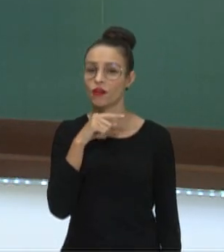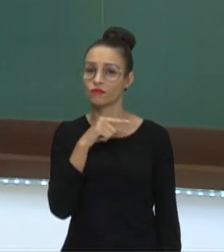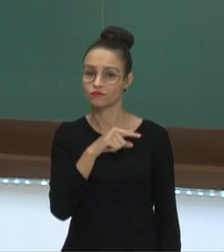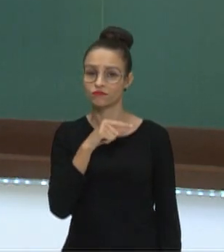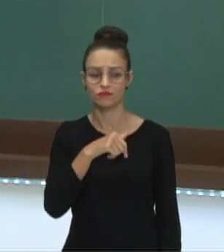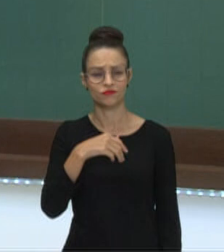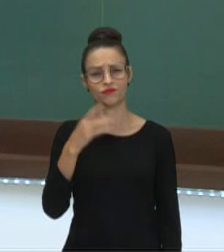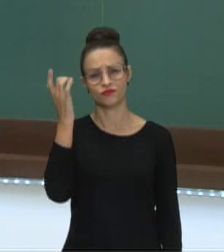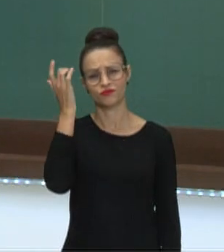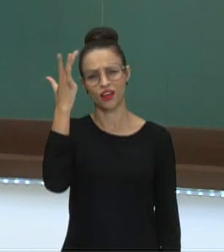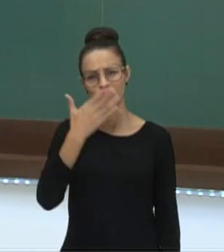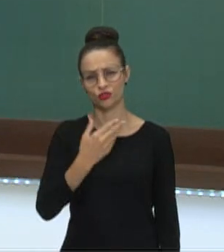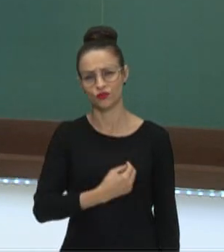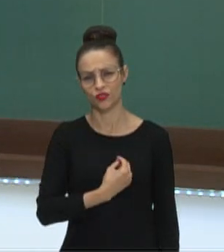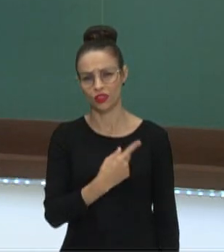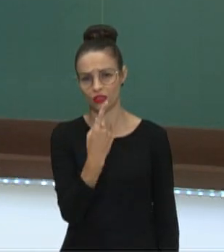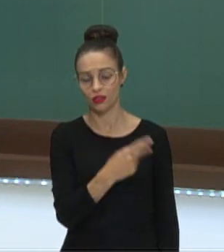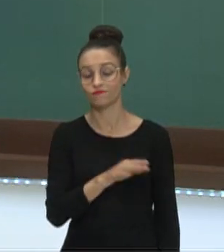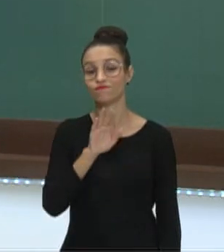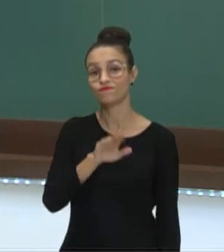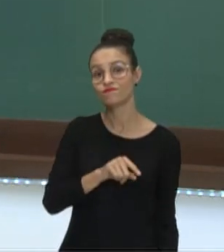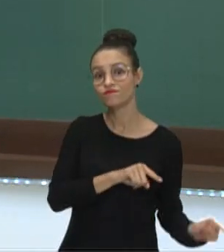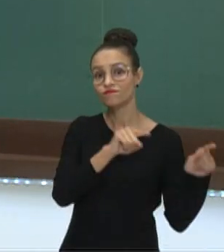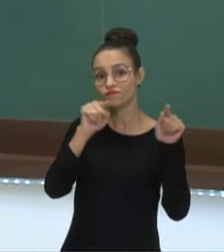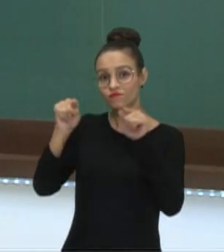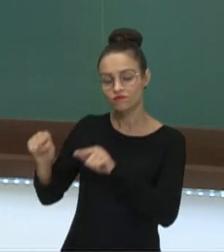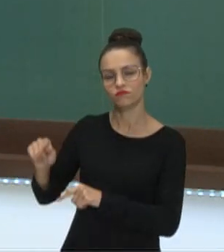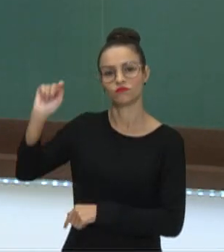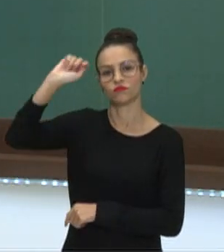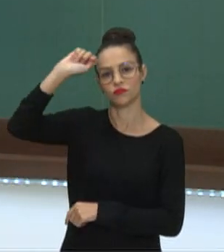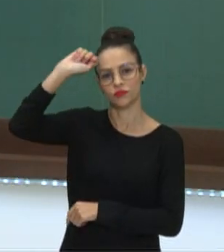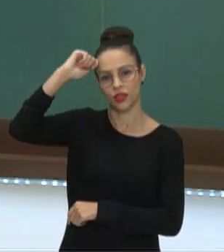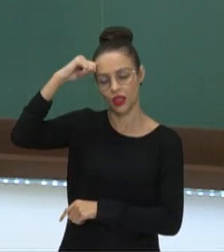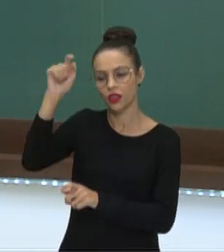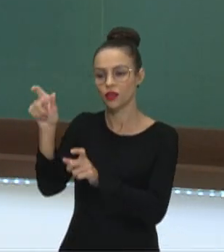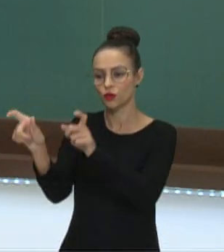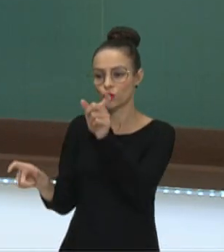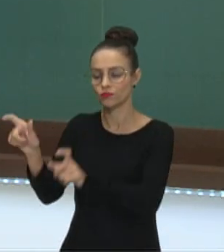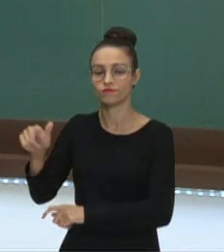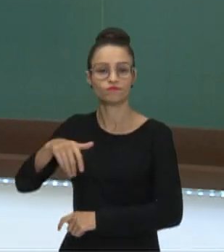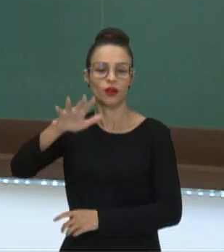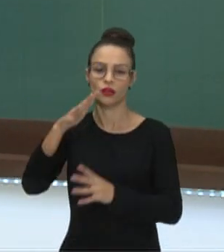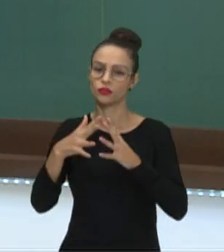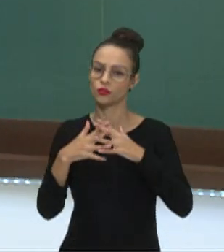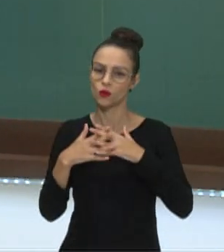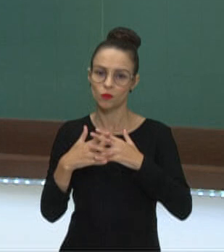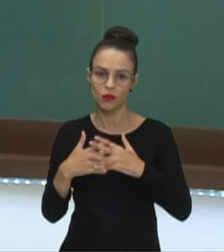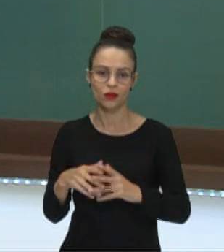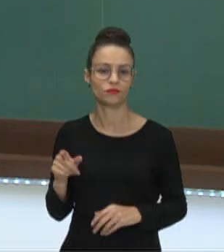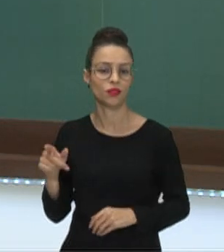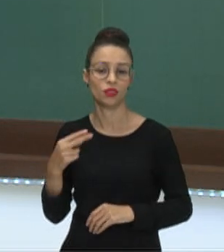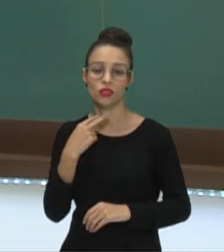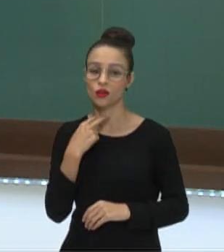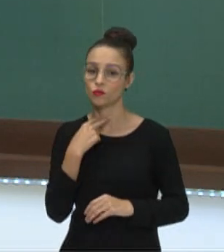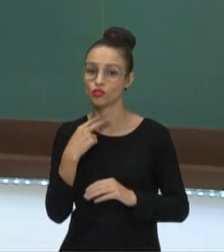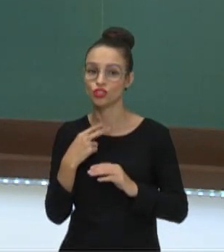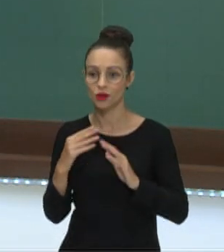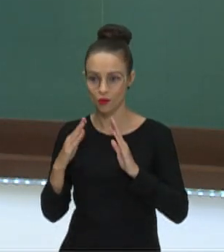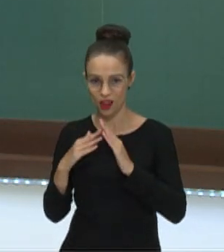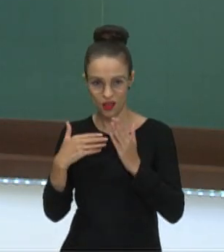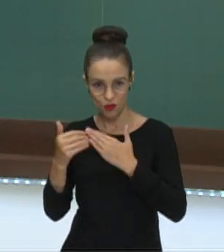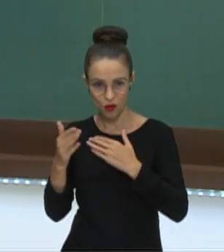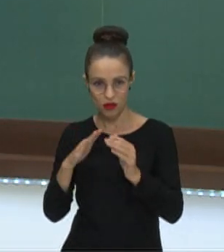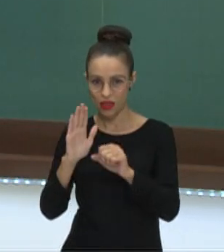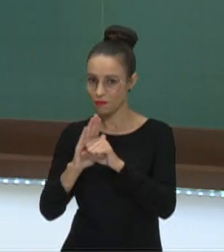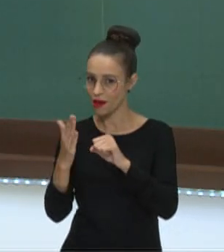muito mais fácil. Já para o lado dos negros era muito mais complicado, não podiam morar em qualquer lugar, era